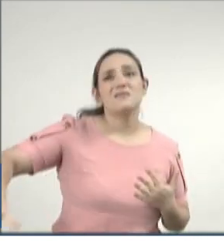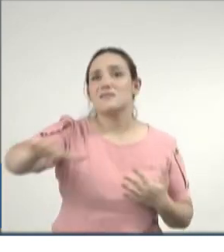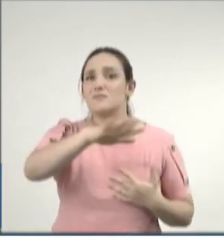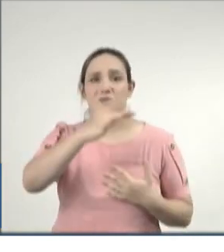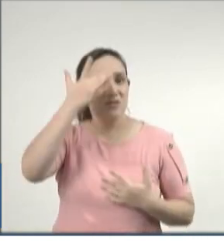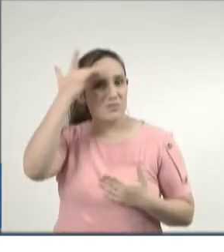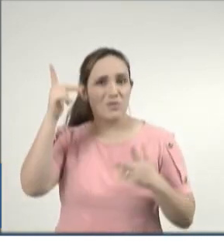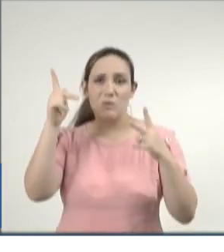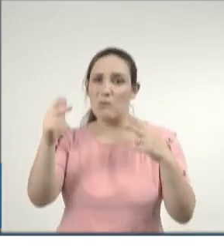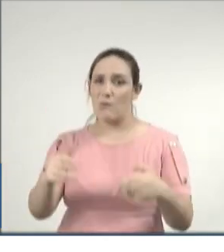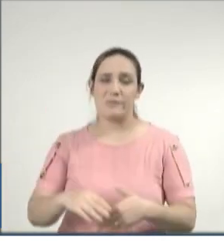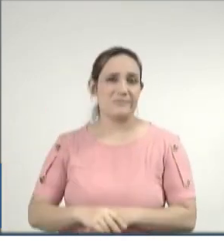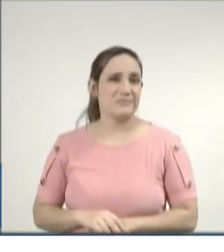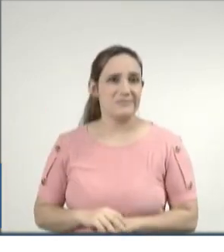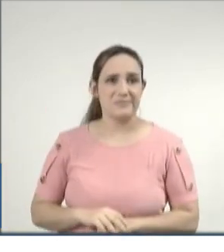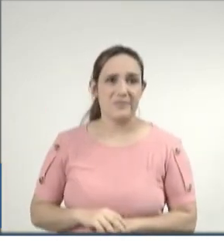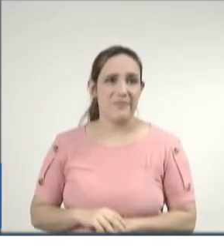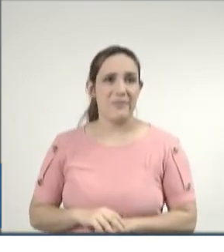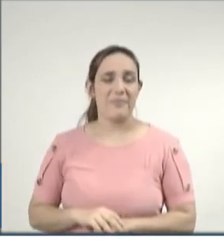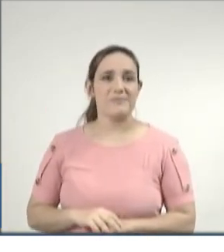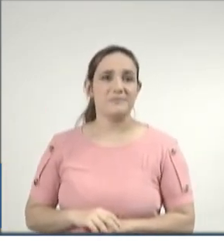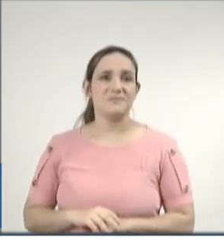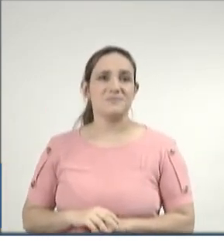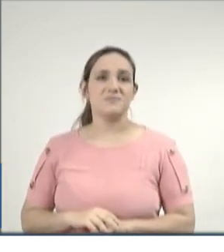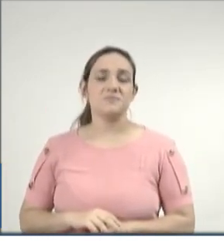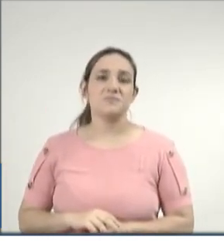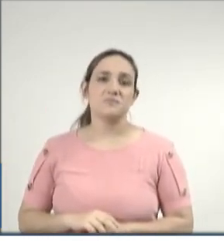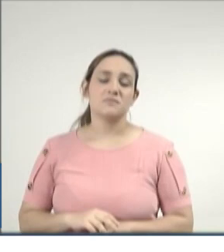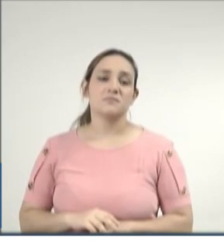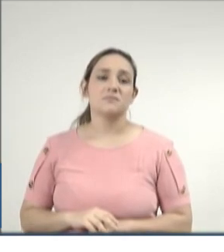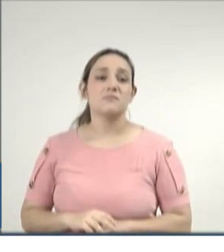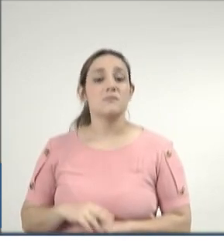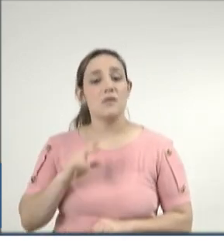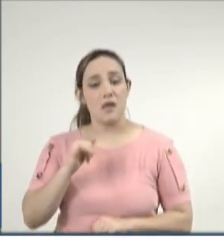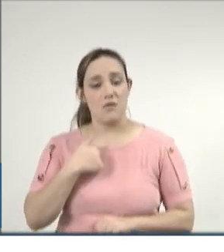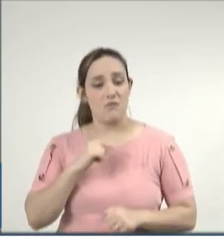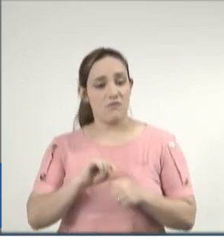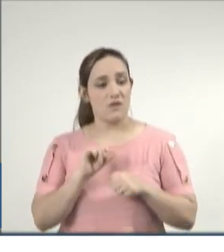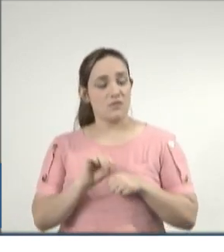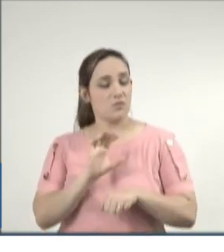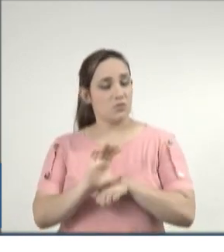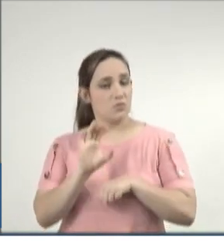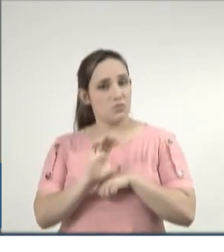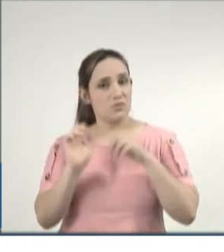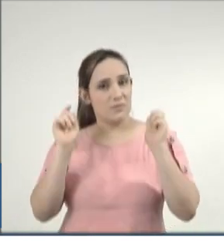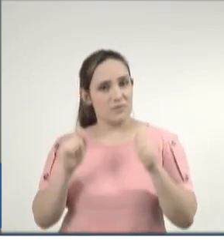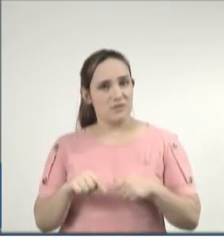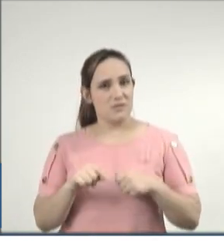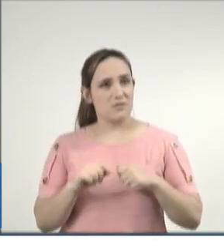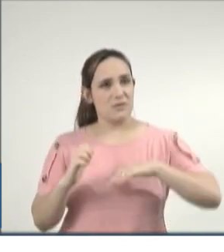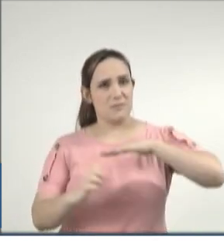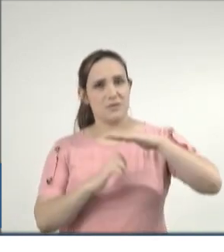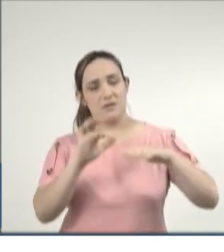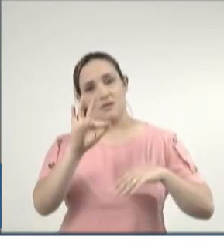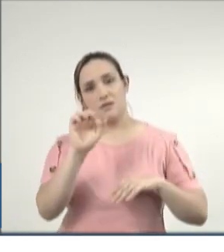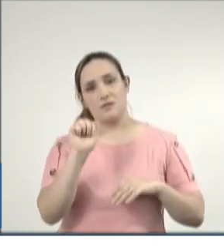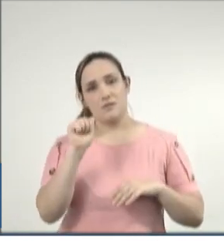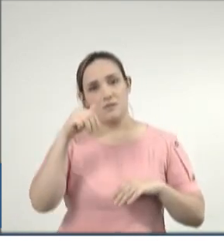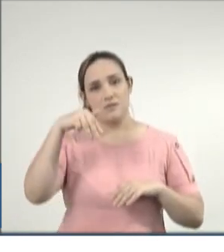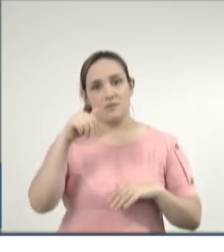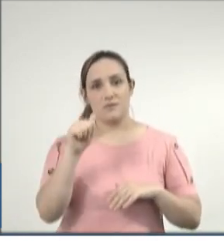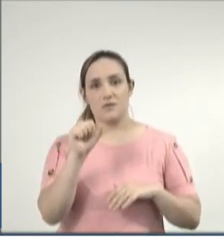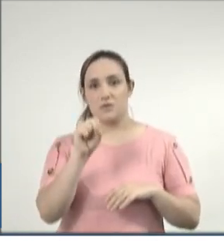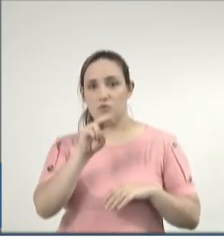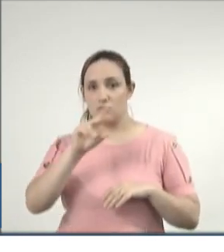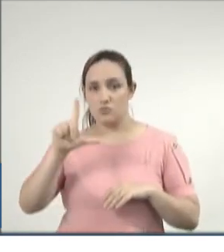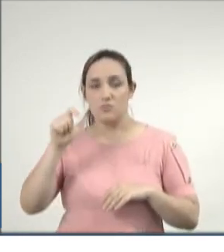de gente que pensa assim. A gente faz uma capacitação com o pessoal da FamaSul, que é voltado para as mulheres que